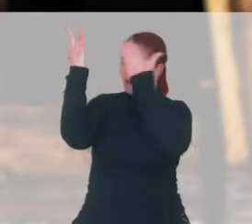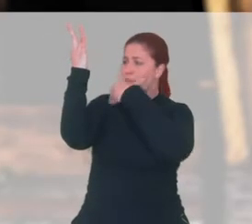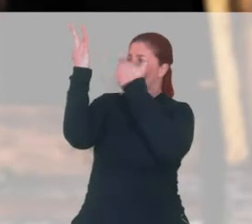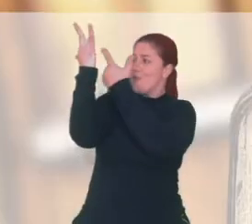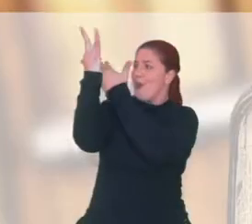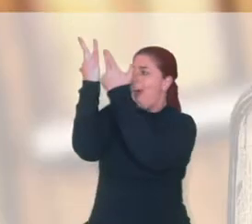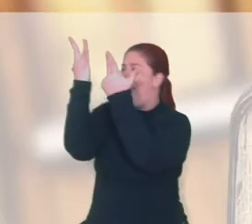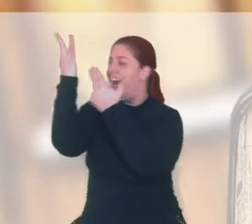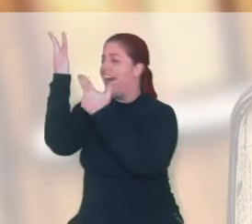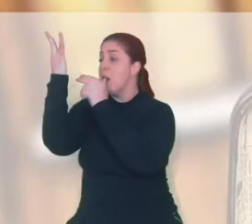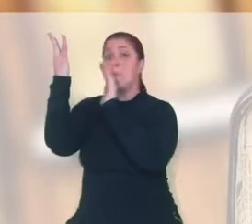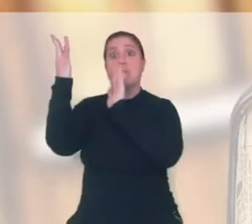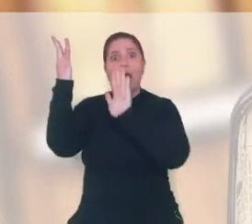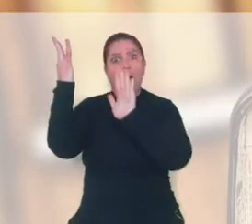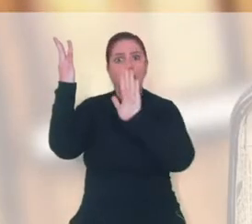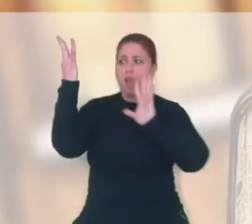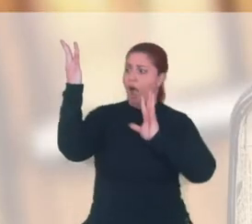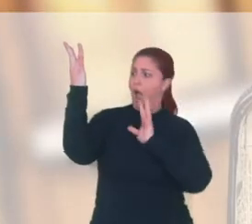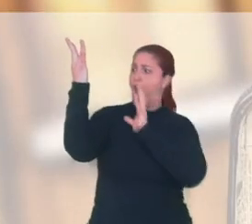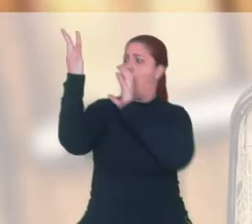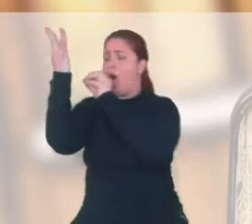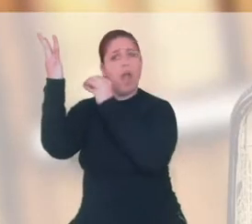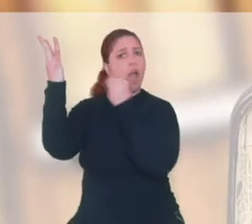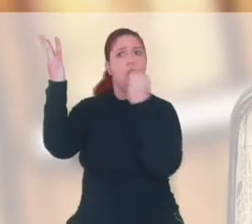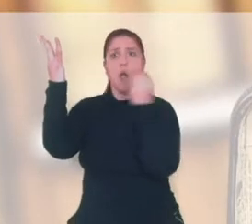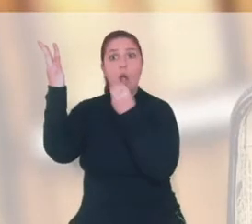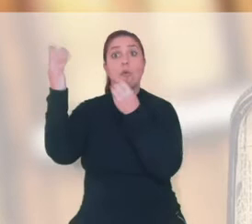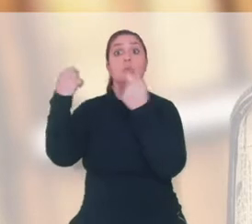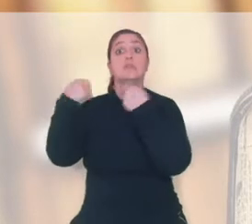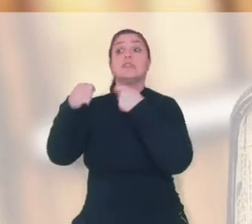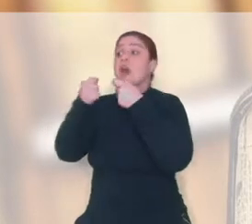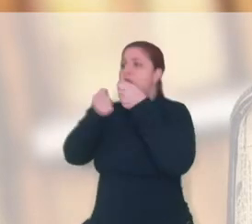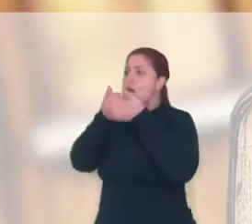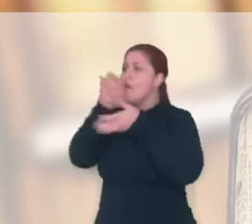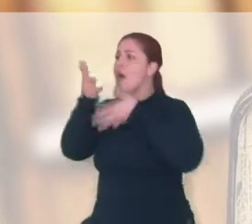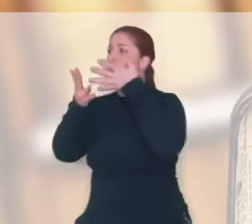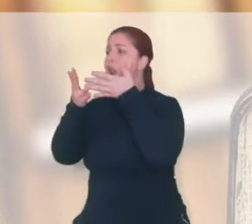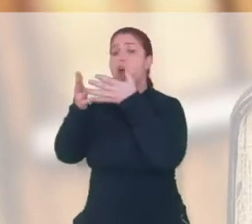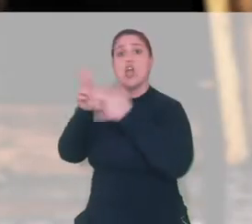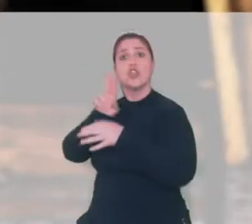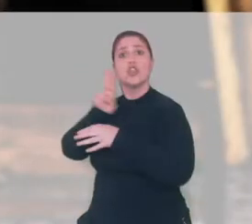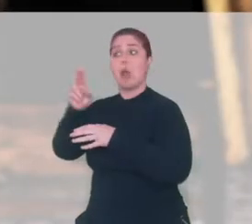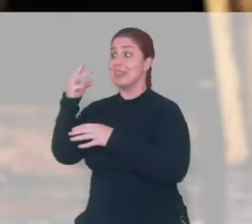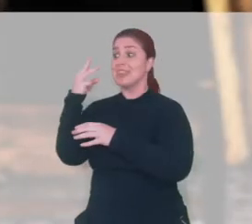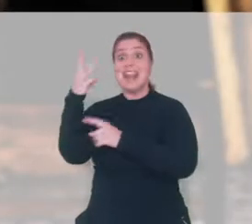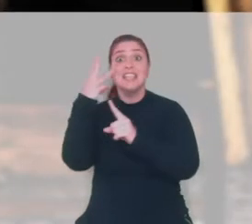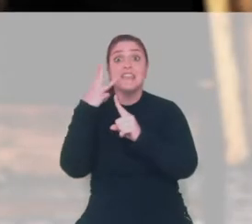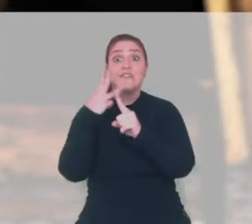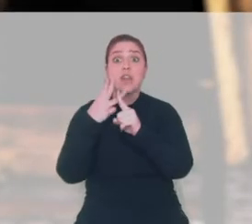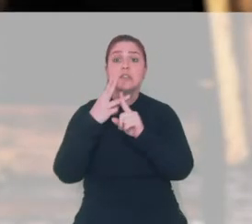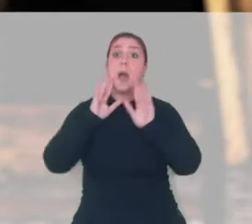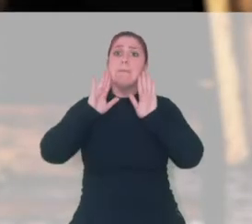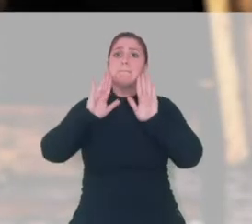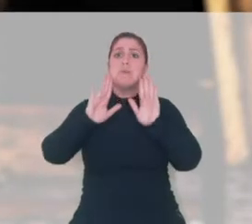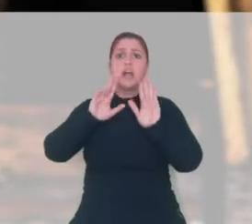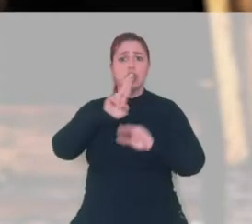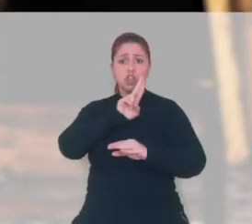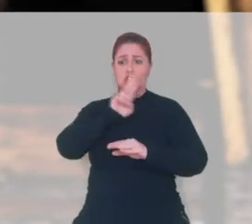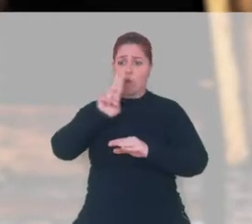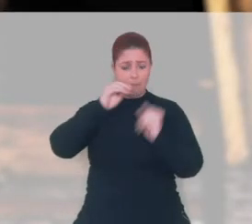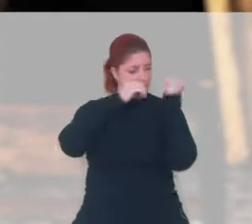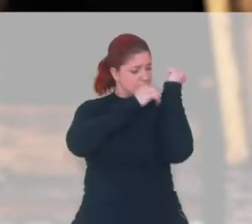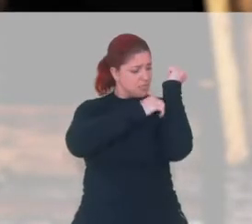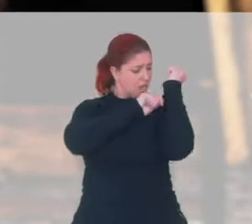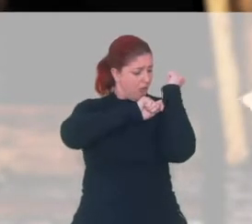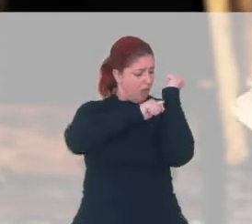dava frutos. Mas, para pegá-lo, era preciso dizer o seu nome 3 vezes. Acontece que era um nome secreto